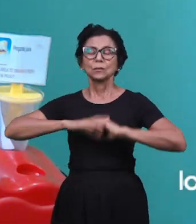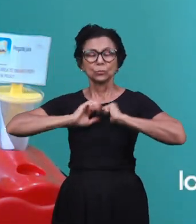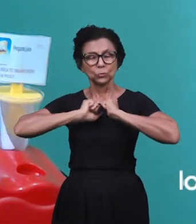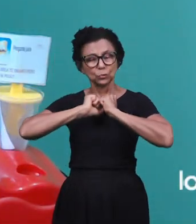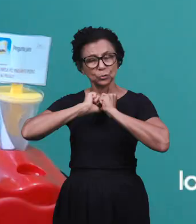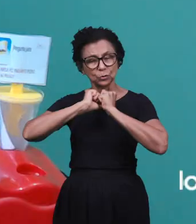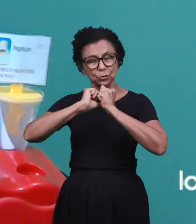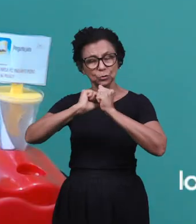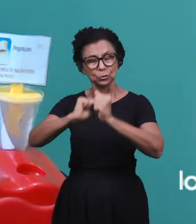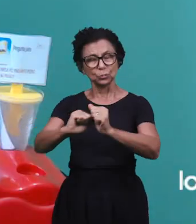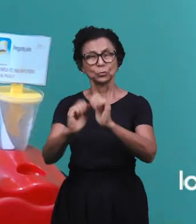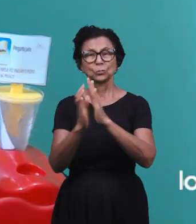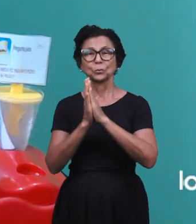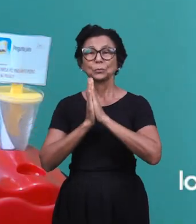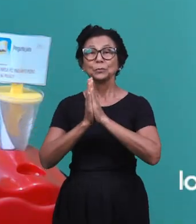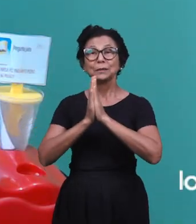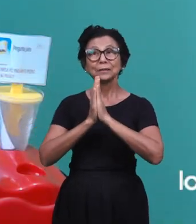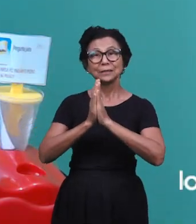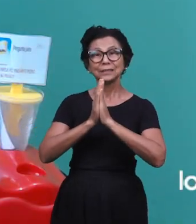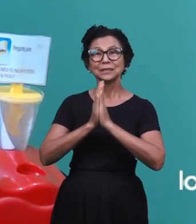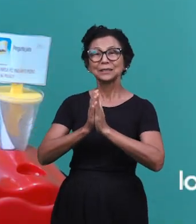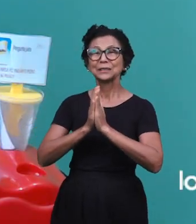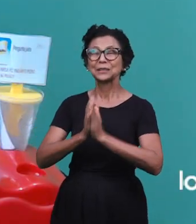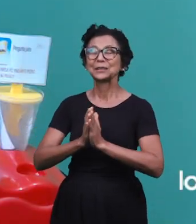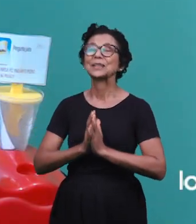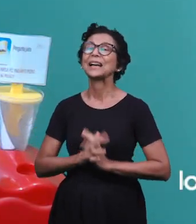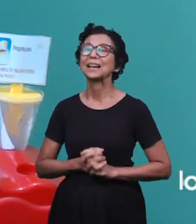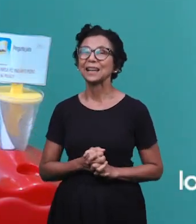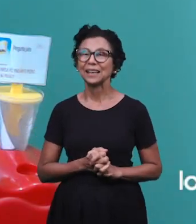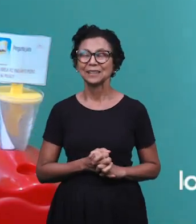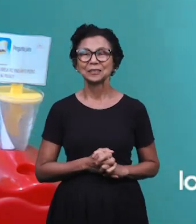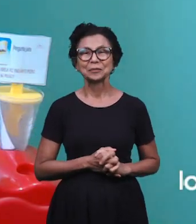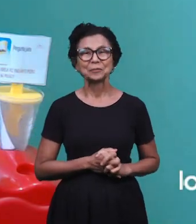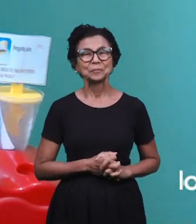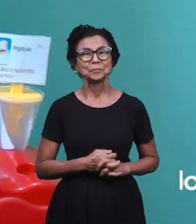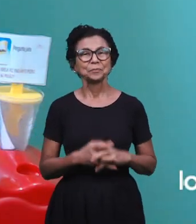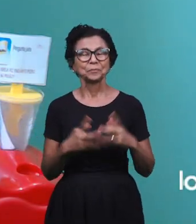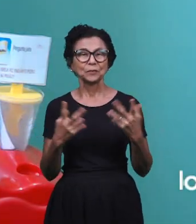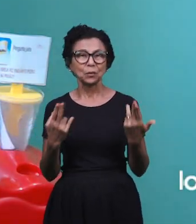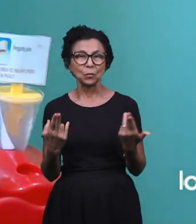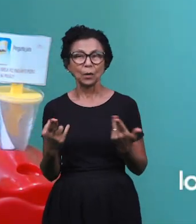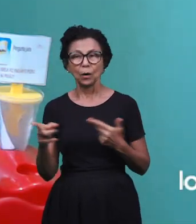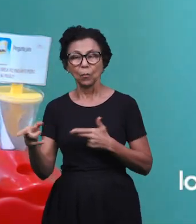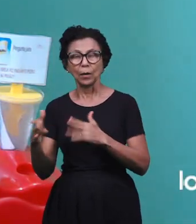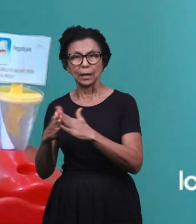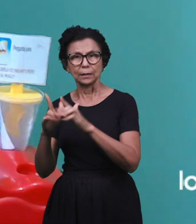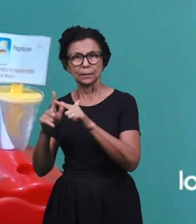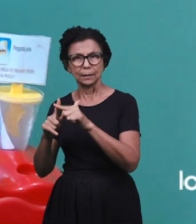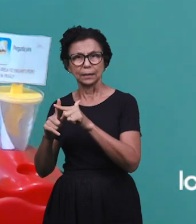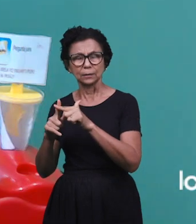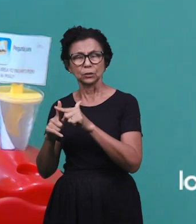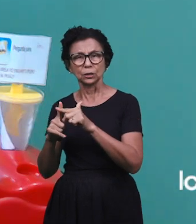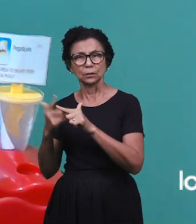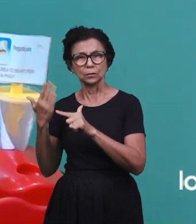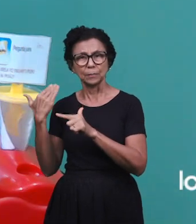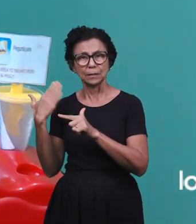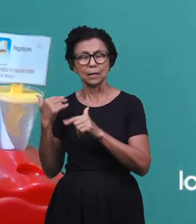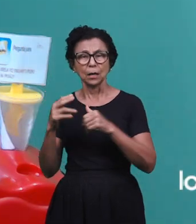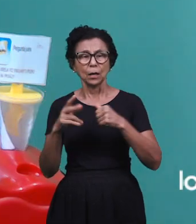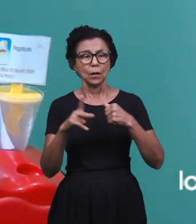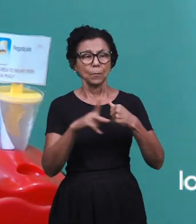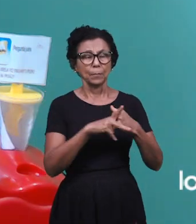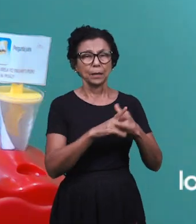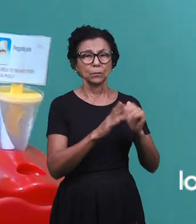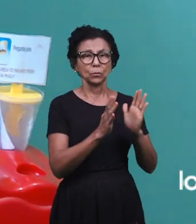estar juntos em oração, orando ao Senhor, assim como a igreja ali estava orando por Pedro,